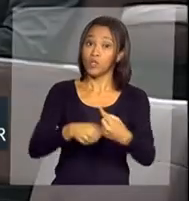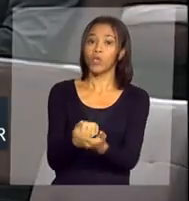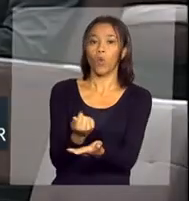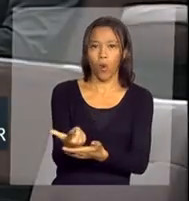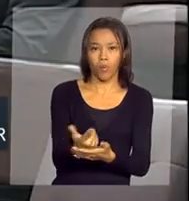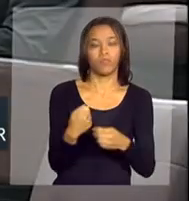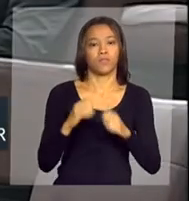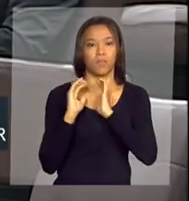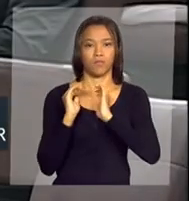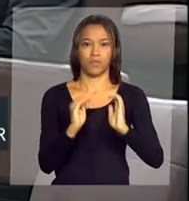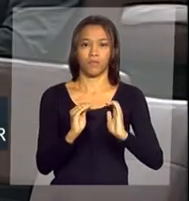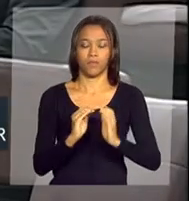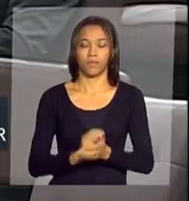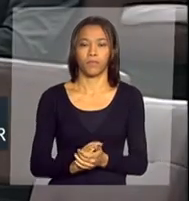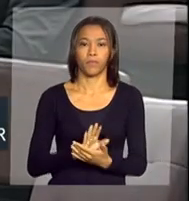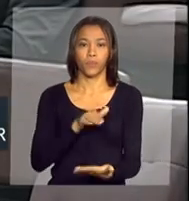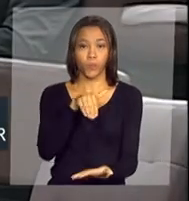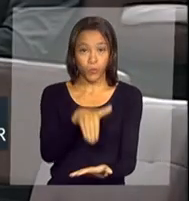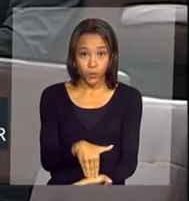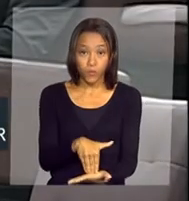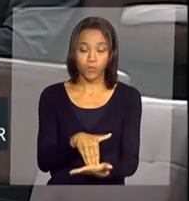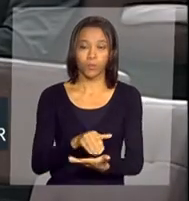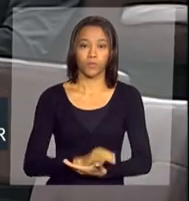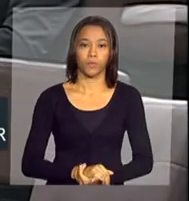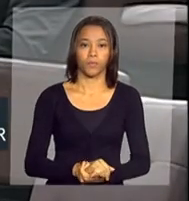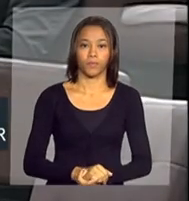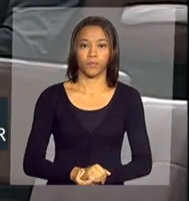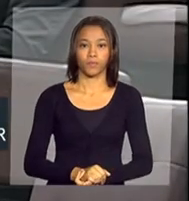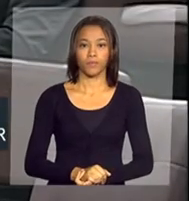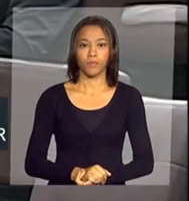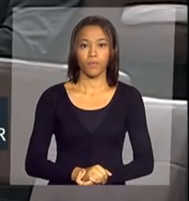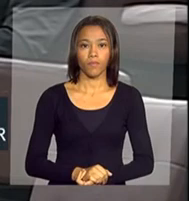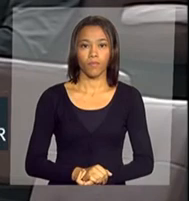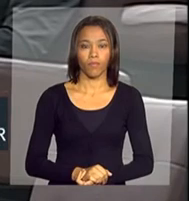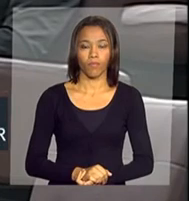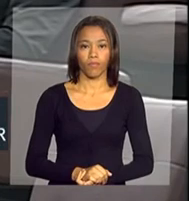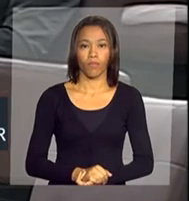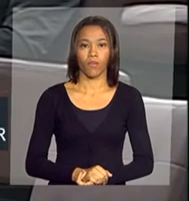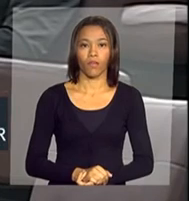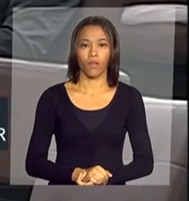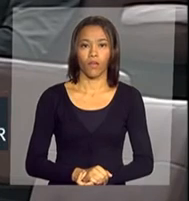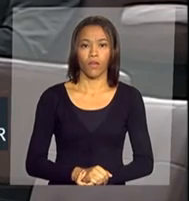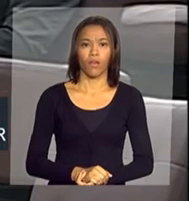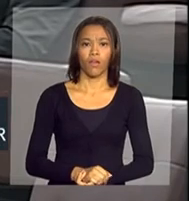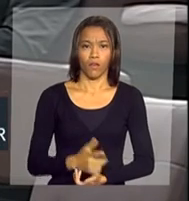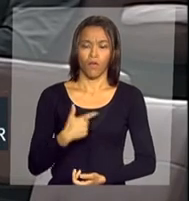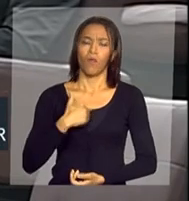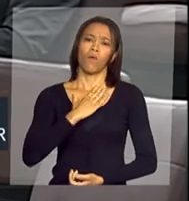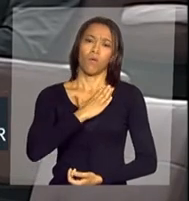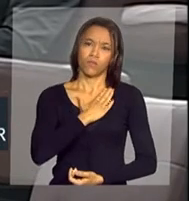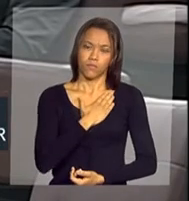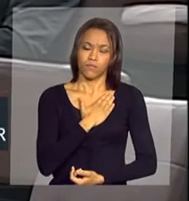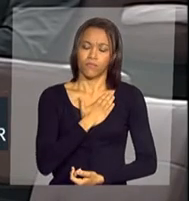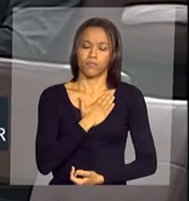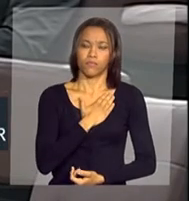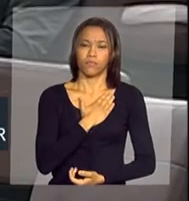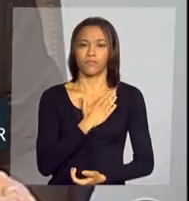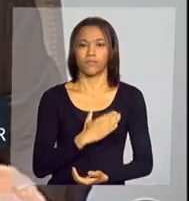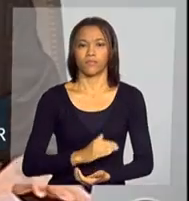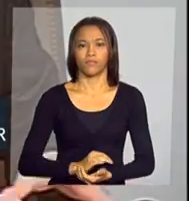produtos por último é Nossa eu gostaria de